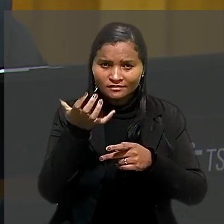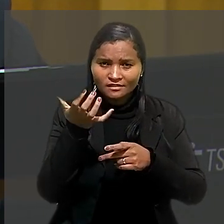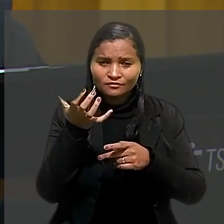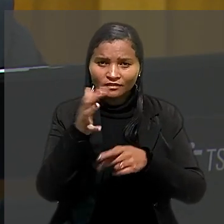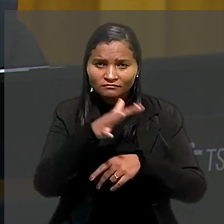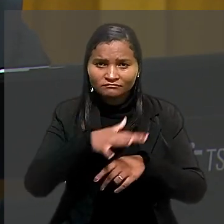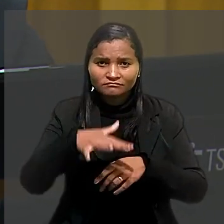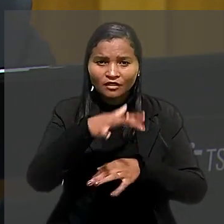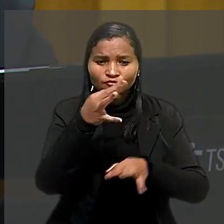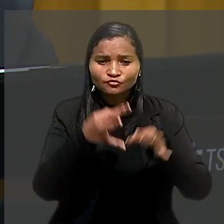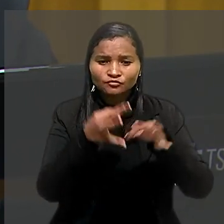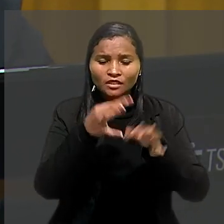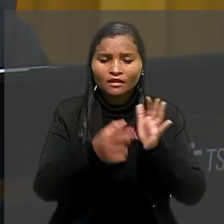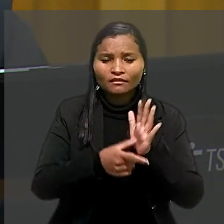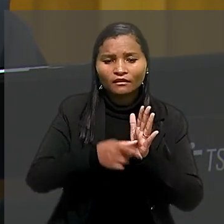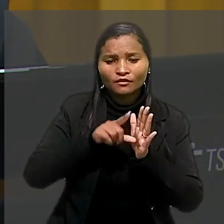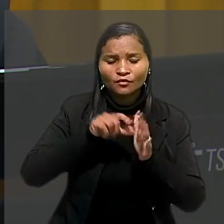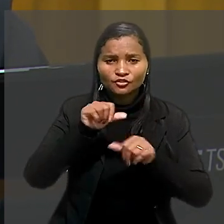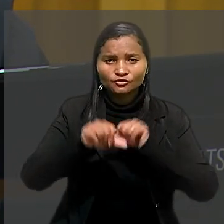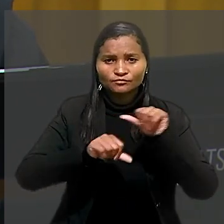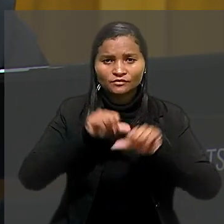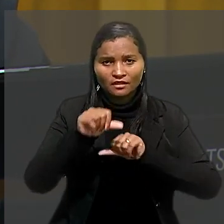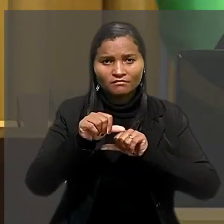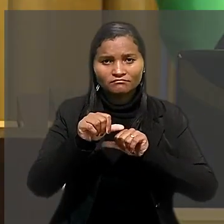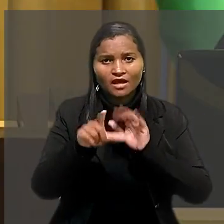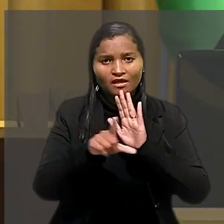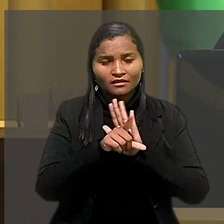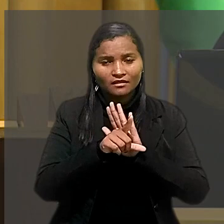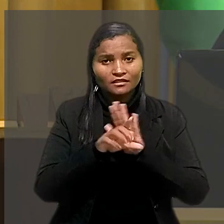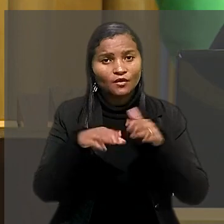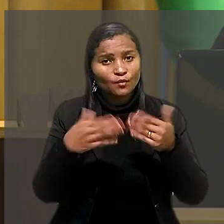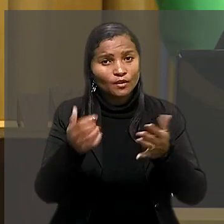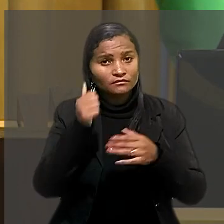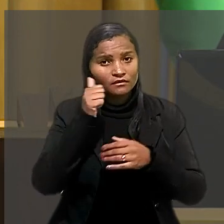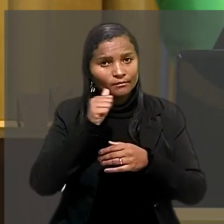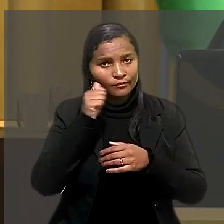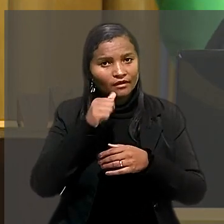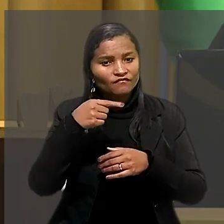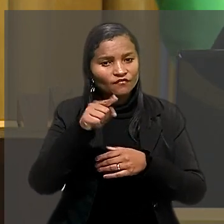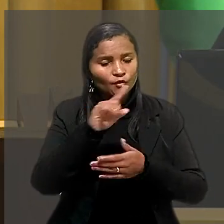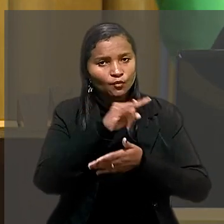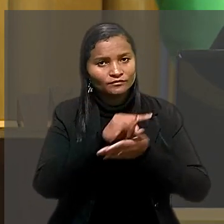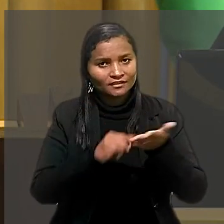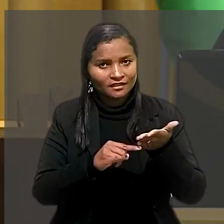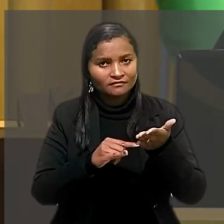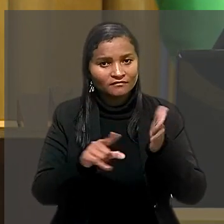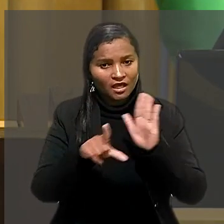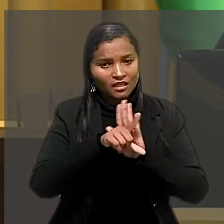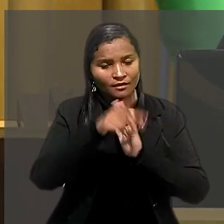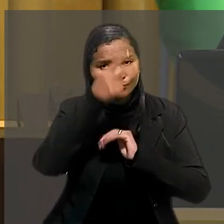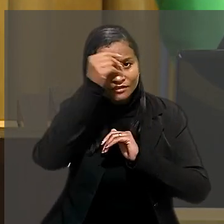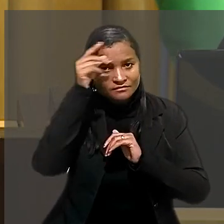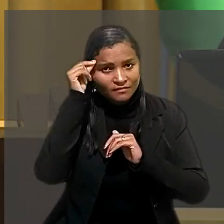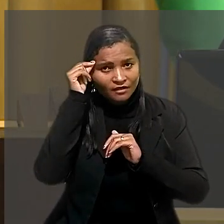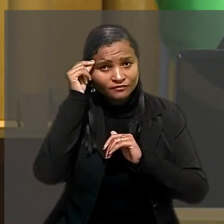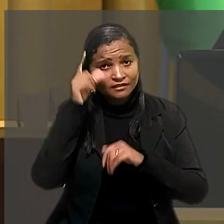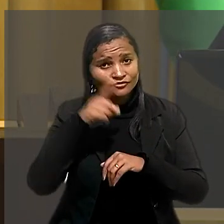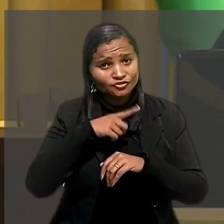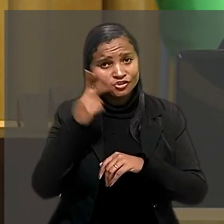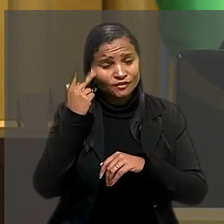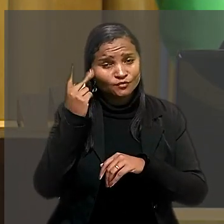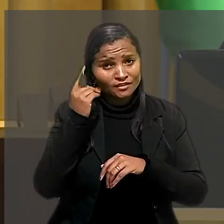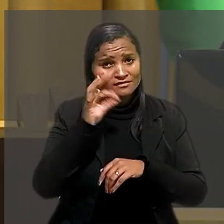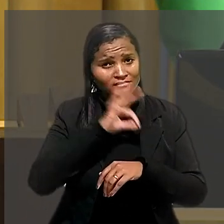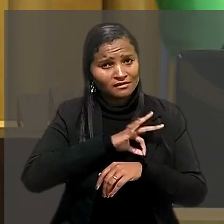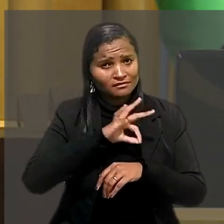no cenário jurídico anterior à mudança na lei. No caso, quando a servidora foi admitida, a lei municipal previa a